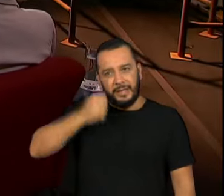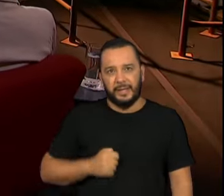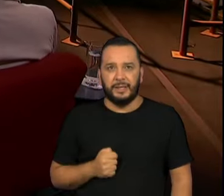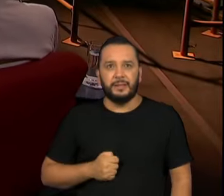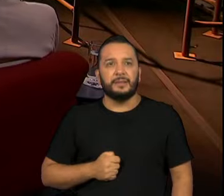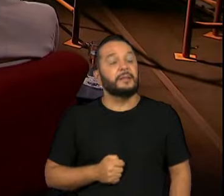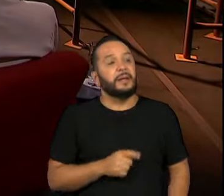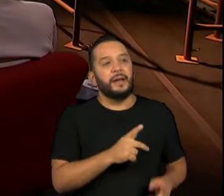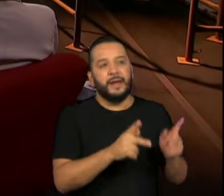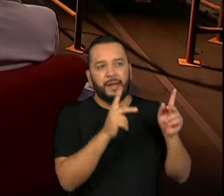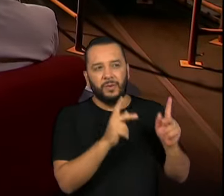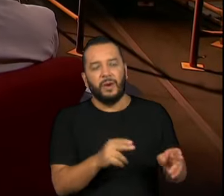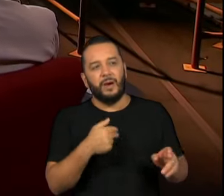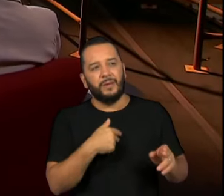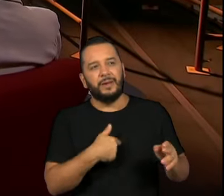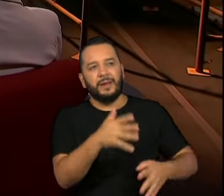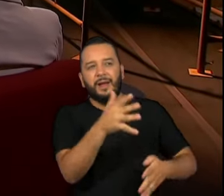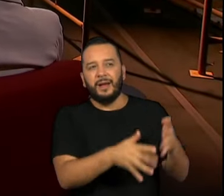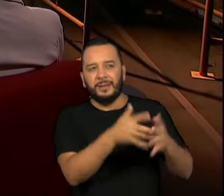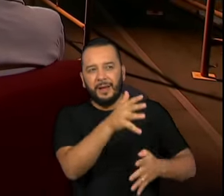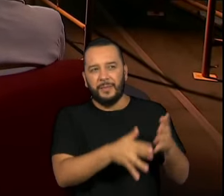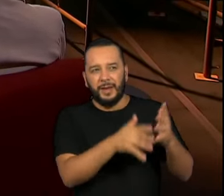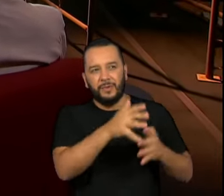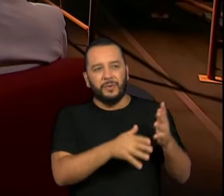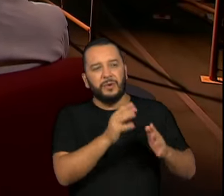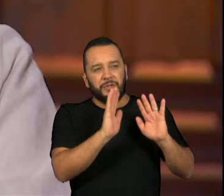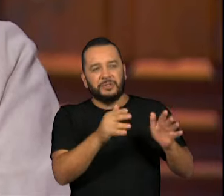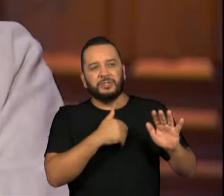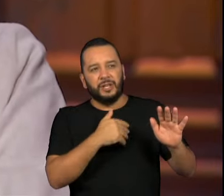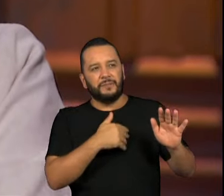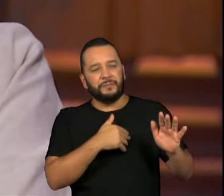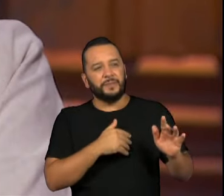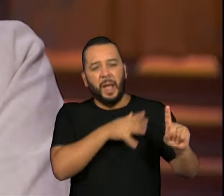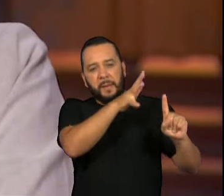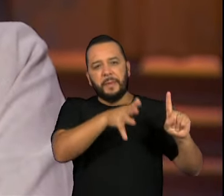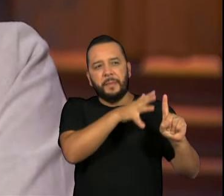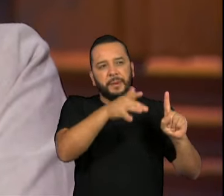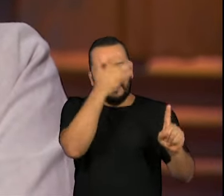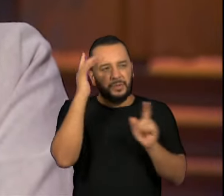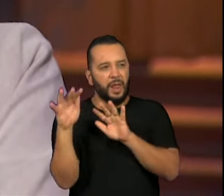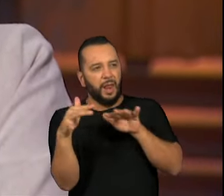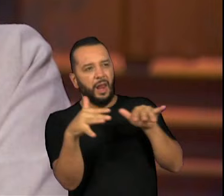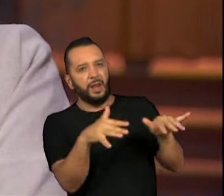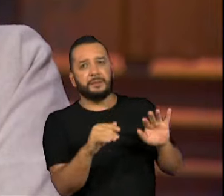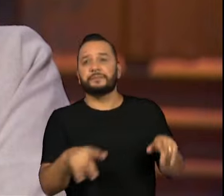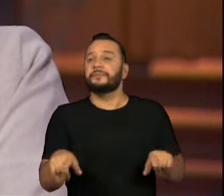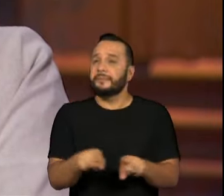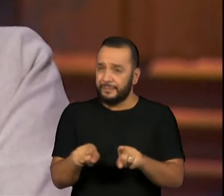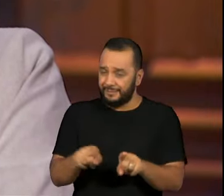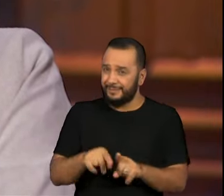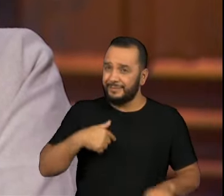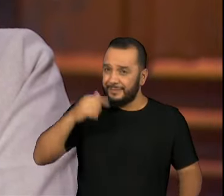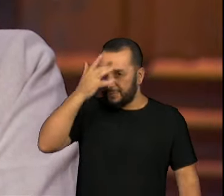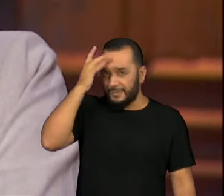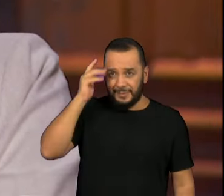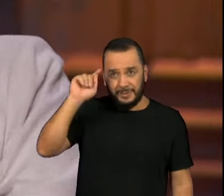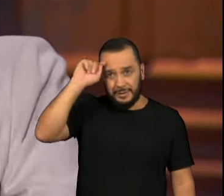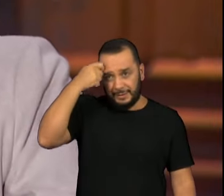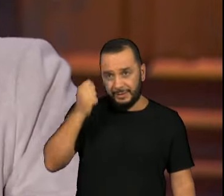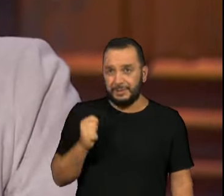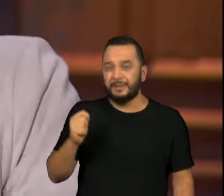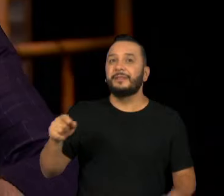que ele funciona meio que uma cortina de fumaça ou sinal de fumaça fica fazendo barulho e tal e que pessoas negras que também é importante aproveitar o espaço